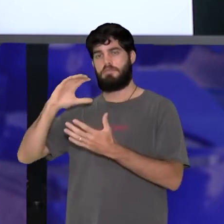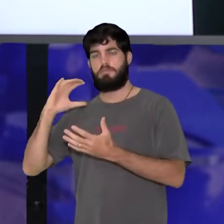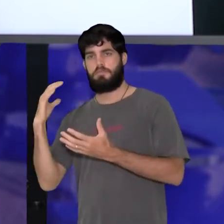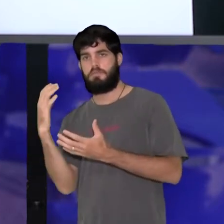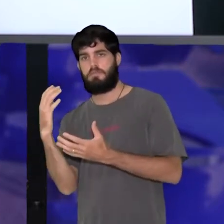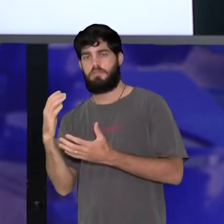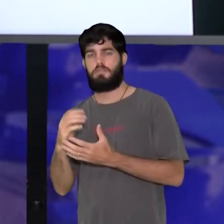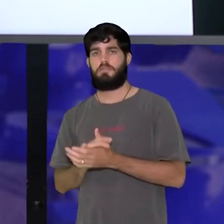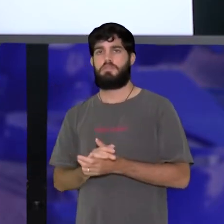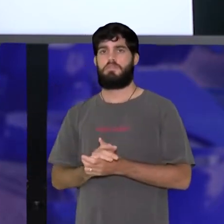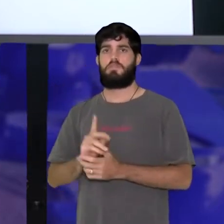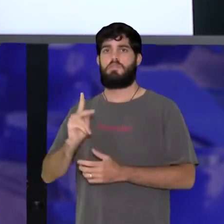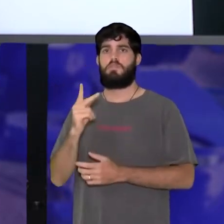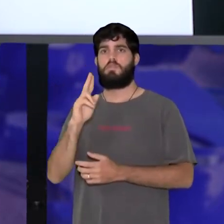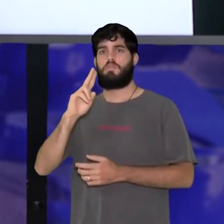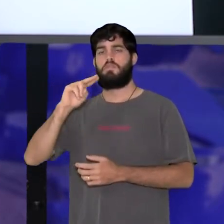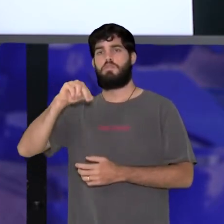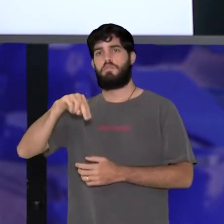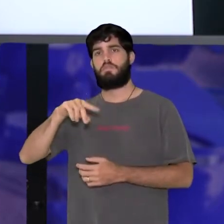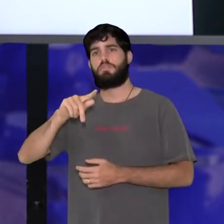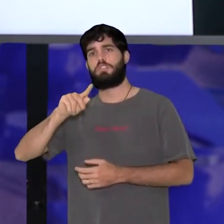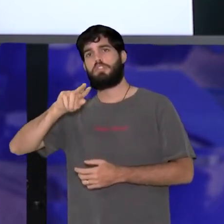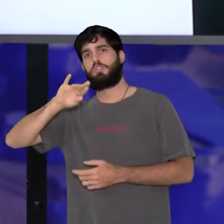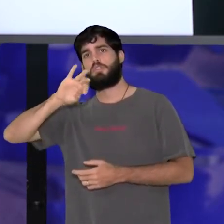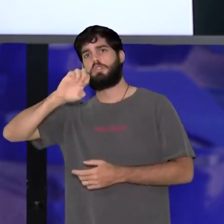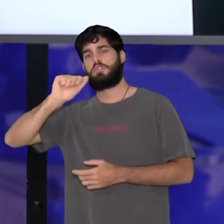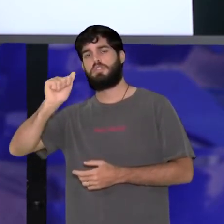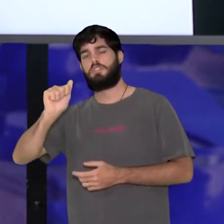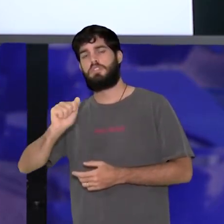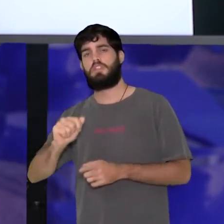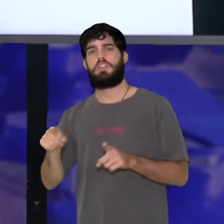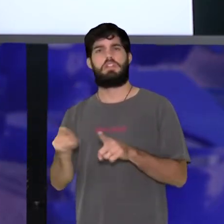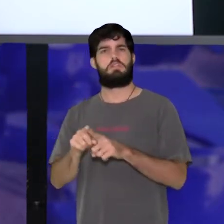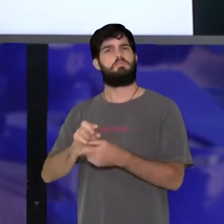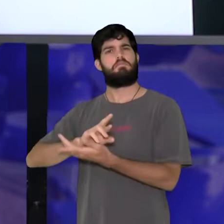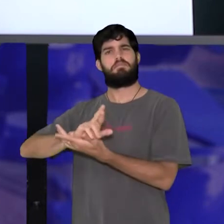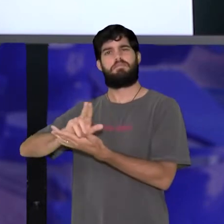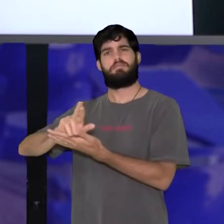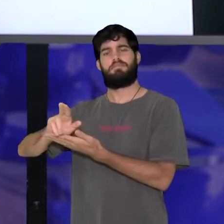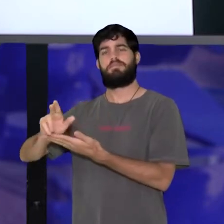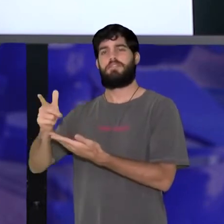como Hungria, Tchecoslováquia, Romênia, passam a fazer